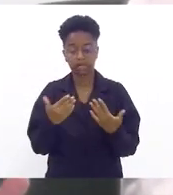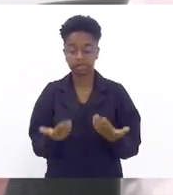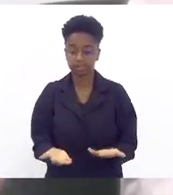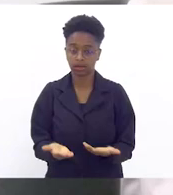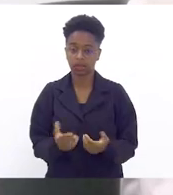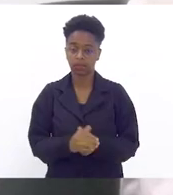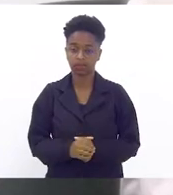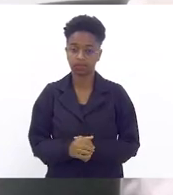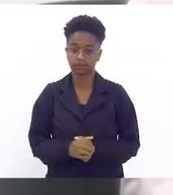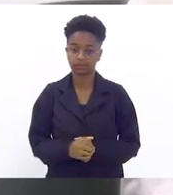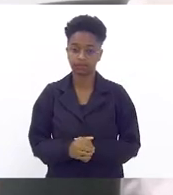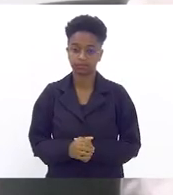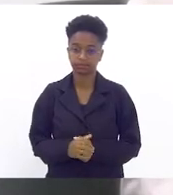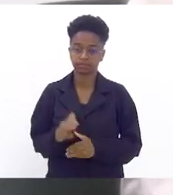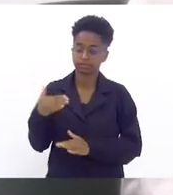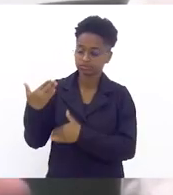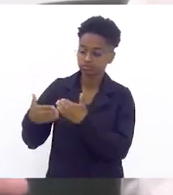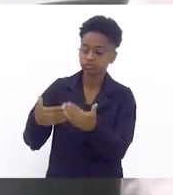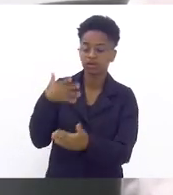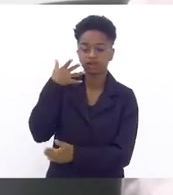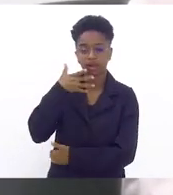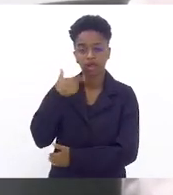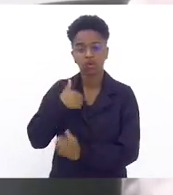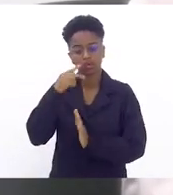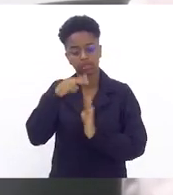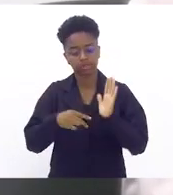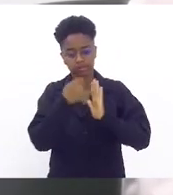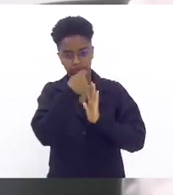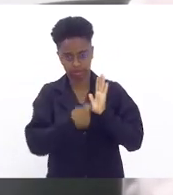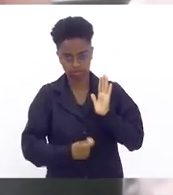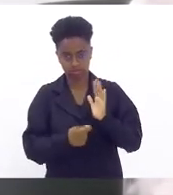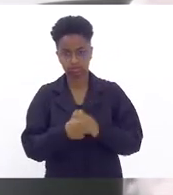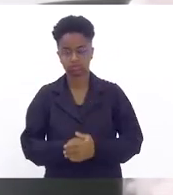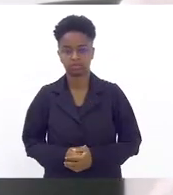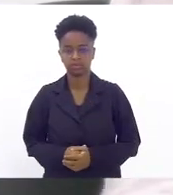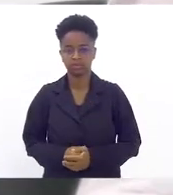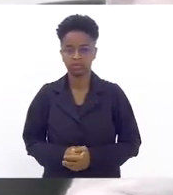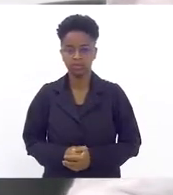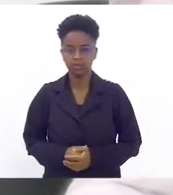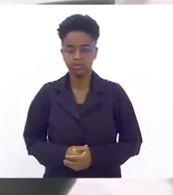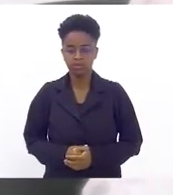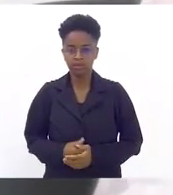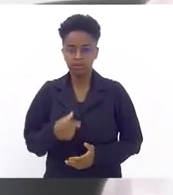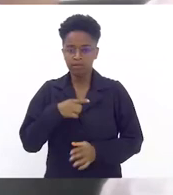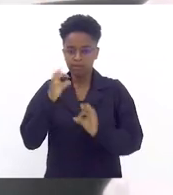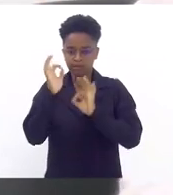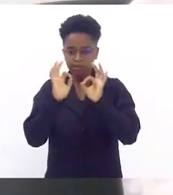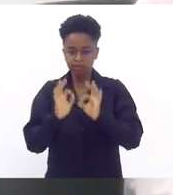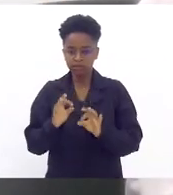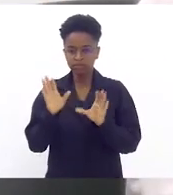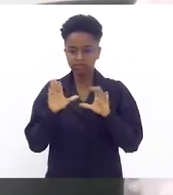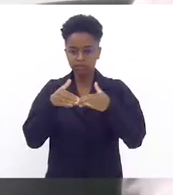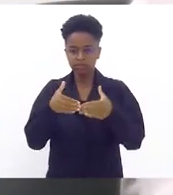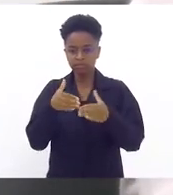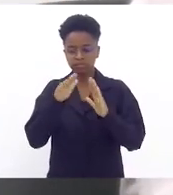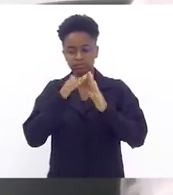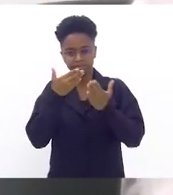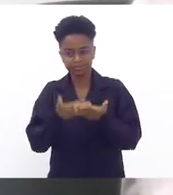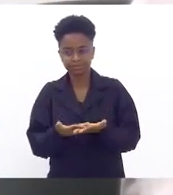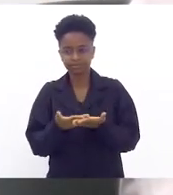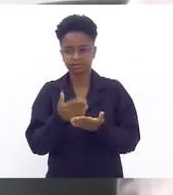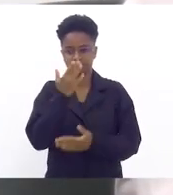a partir dessa dessa fala eu vou ler um texto que a gente que foi construído pela comunidade escolar